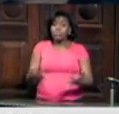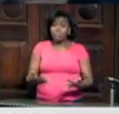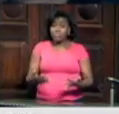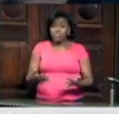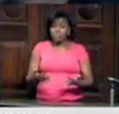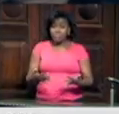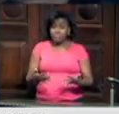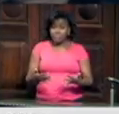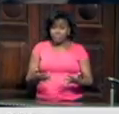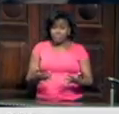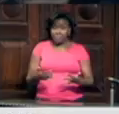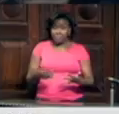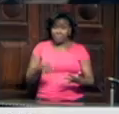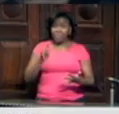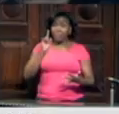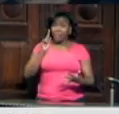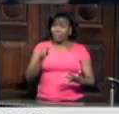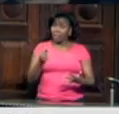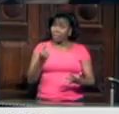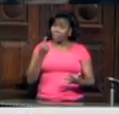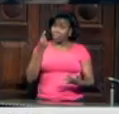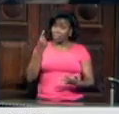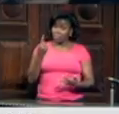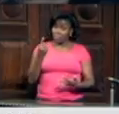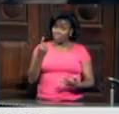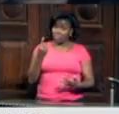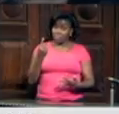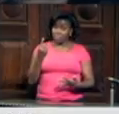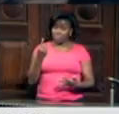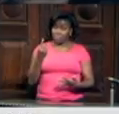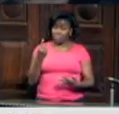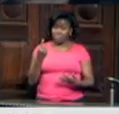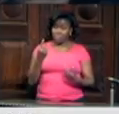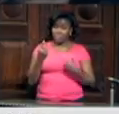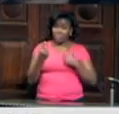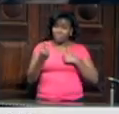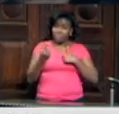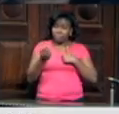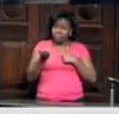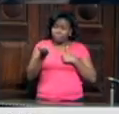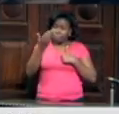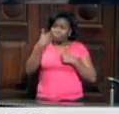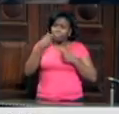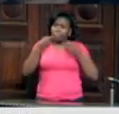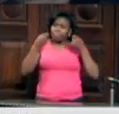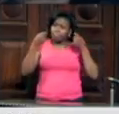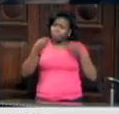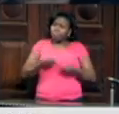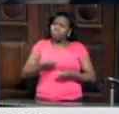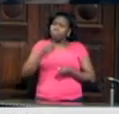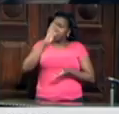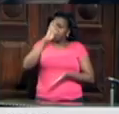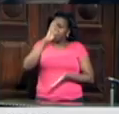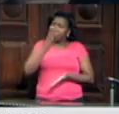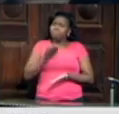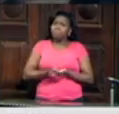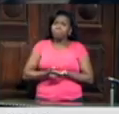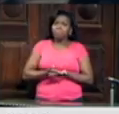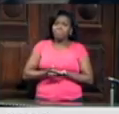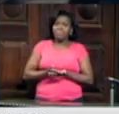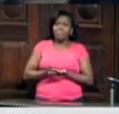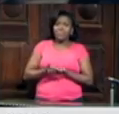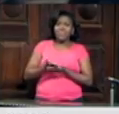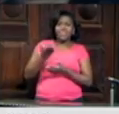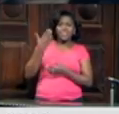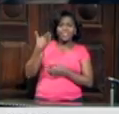é uma da qual me convenci durante o estágio